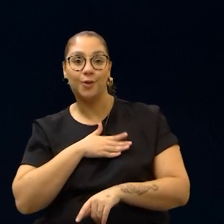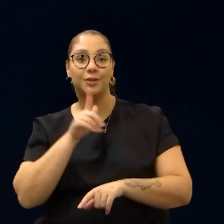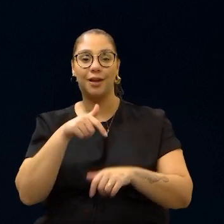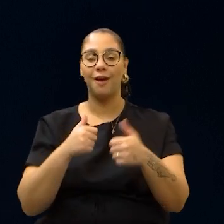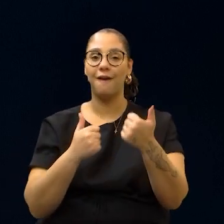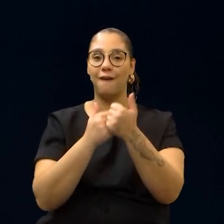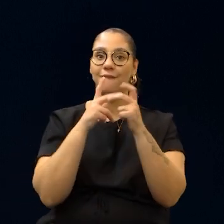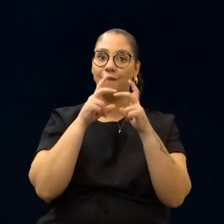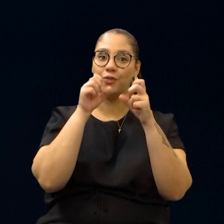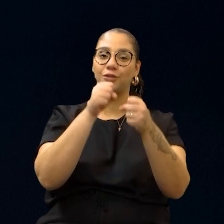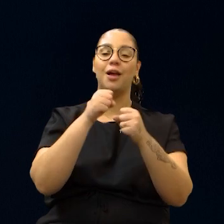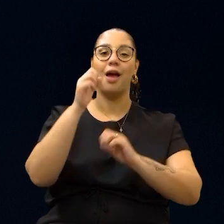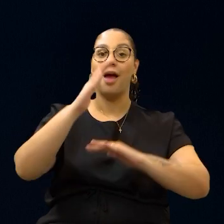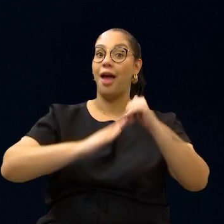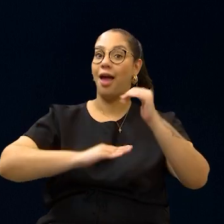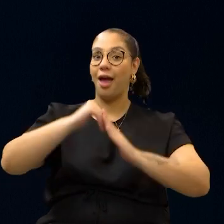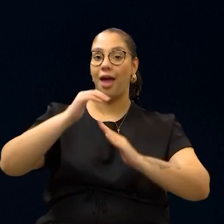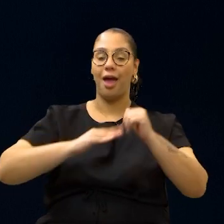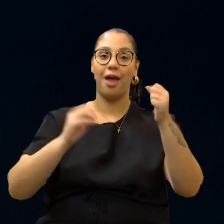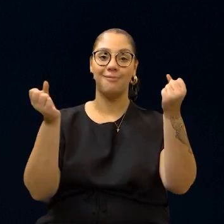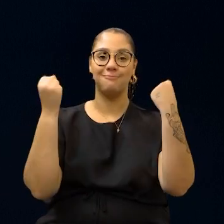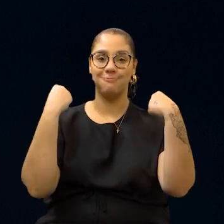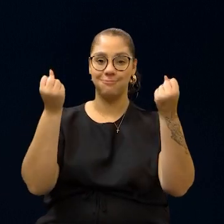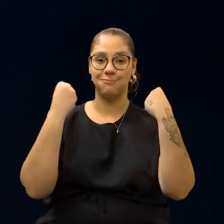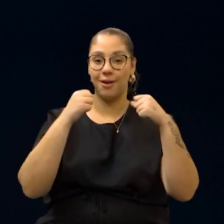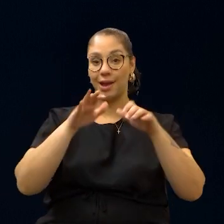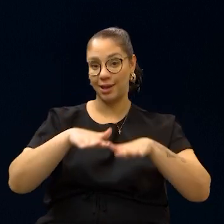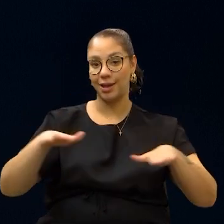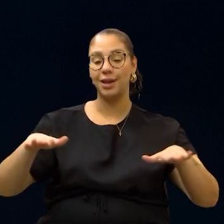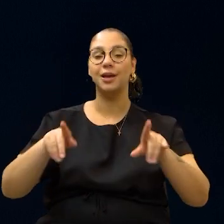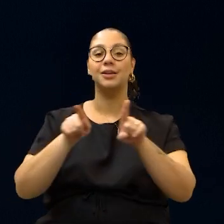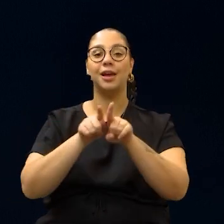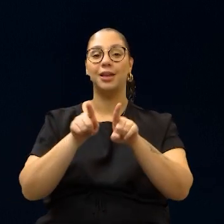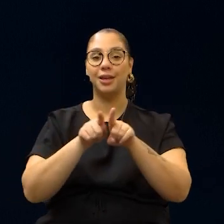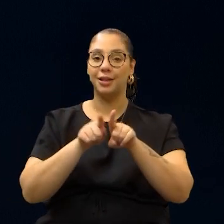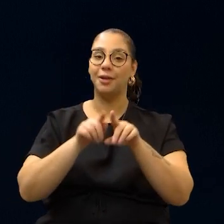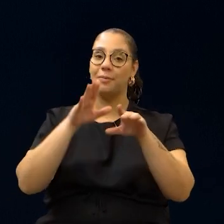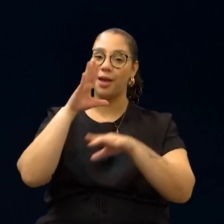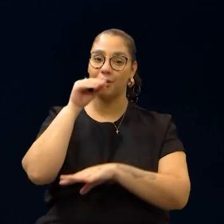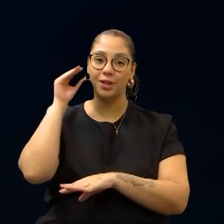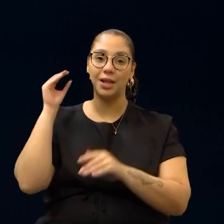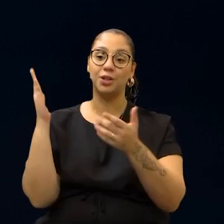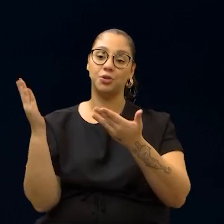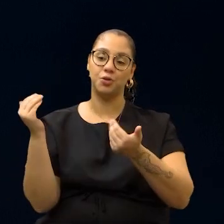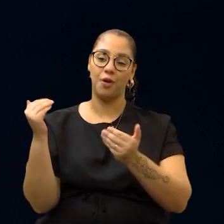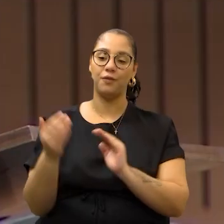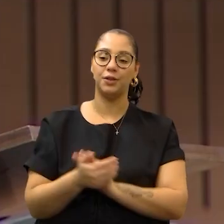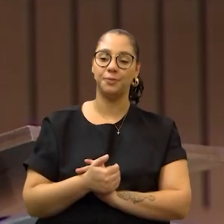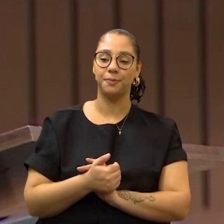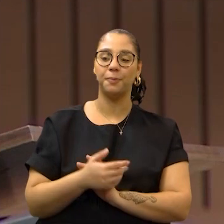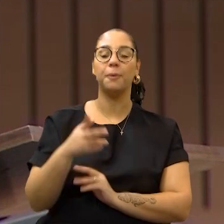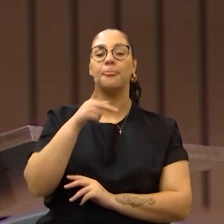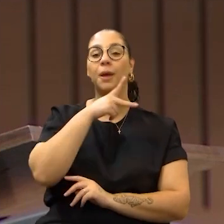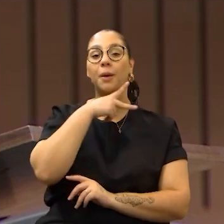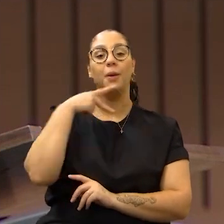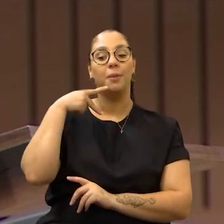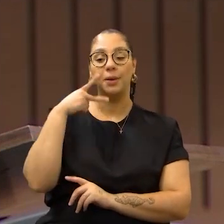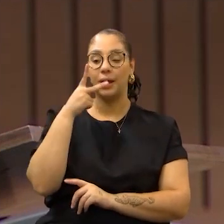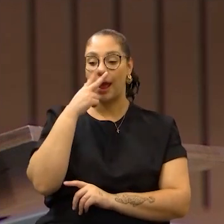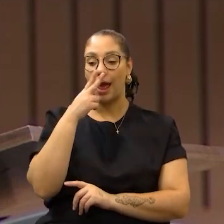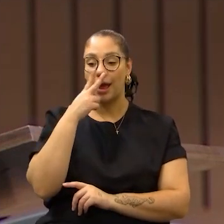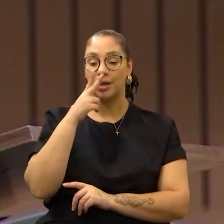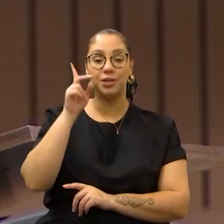de fortalecer a importância das atividades físicas para crianças, adolescentes e jovens. O